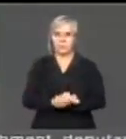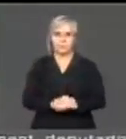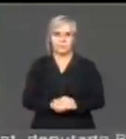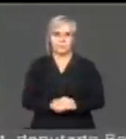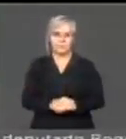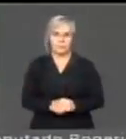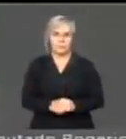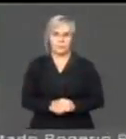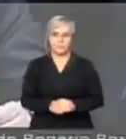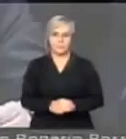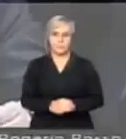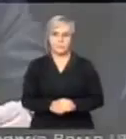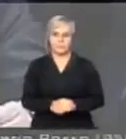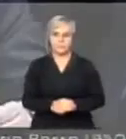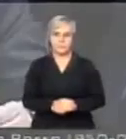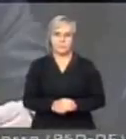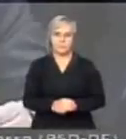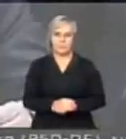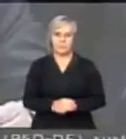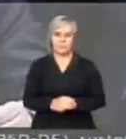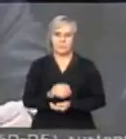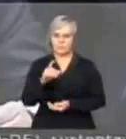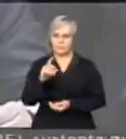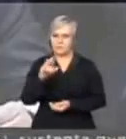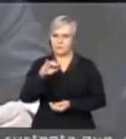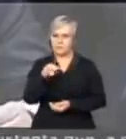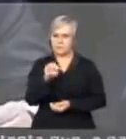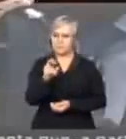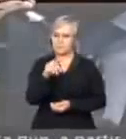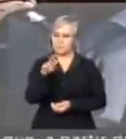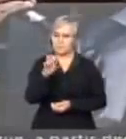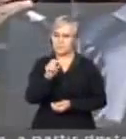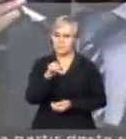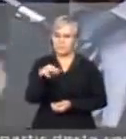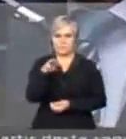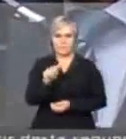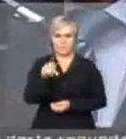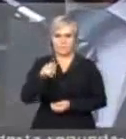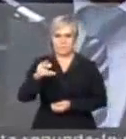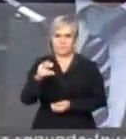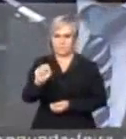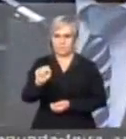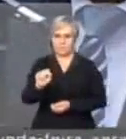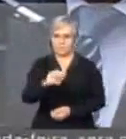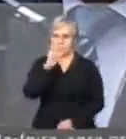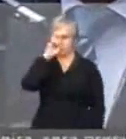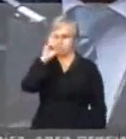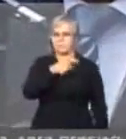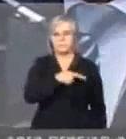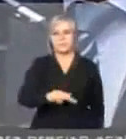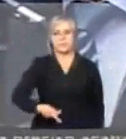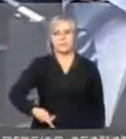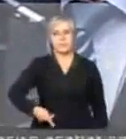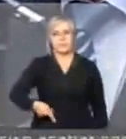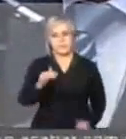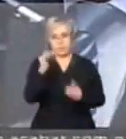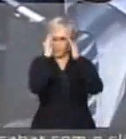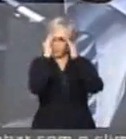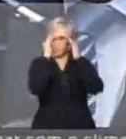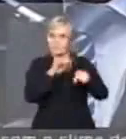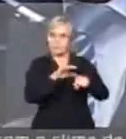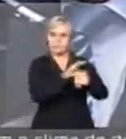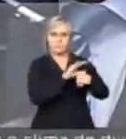253 votos. Deputado Dr. Jorge Silva, do PHS. Senhor presidente, em